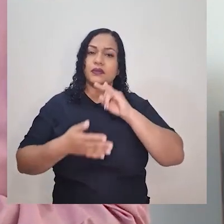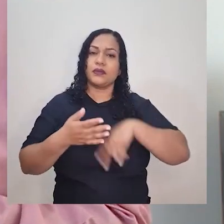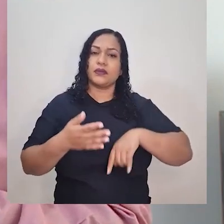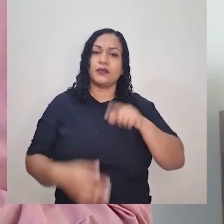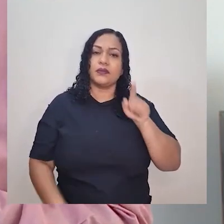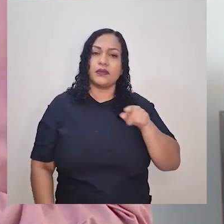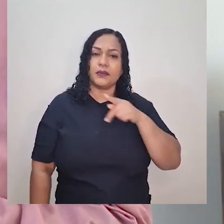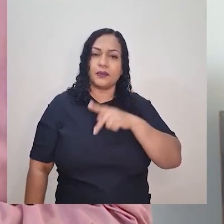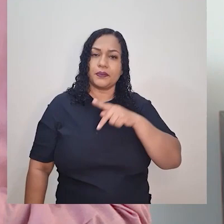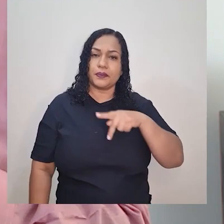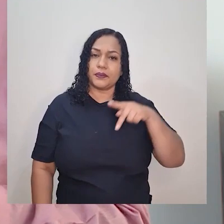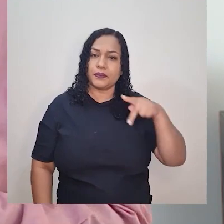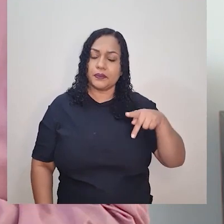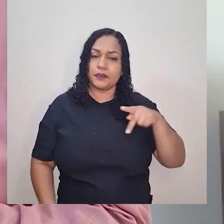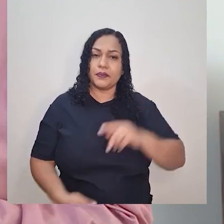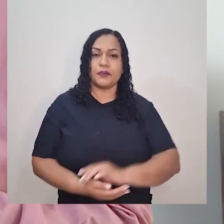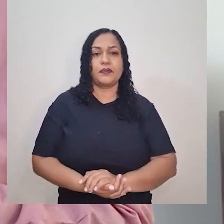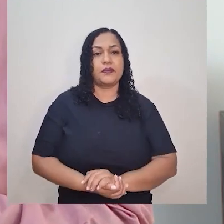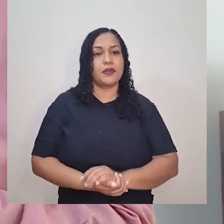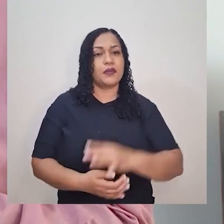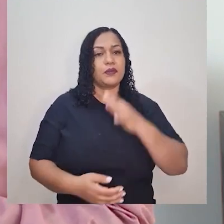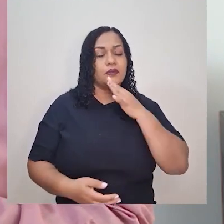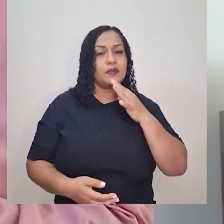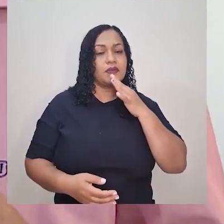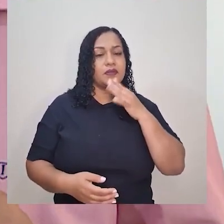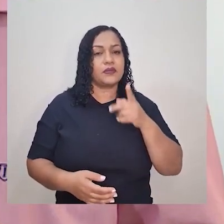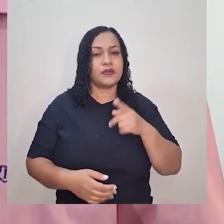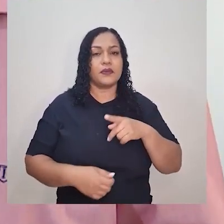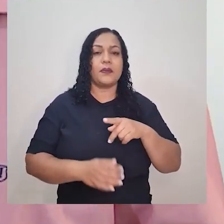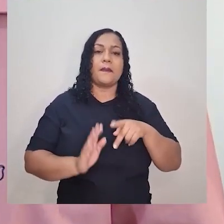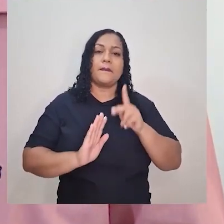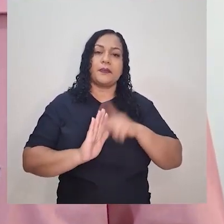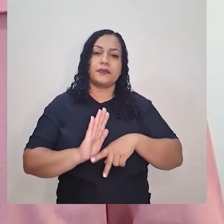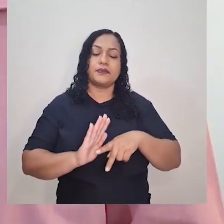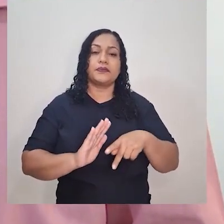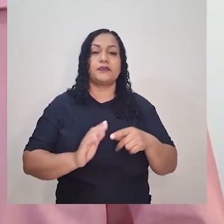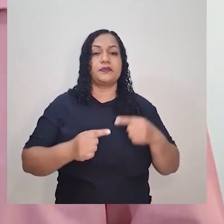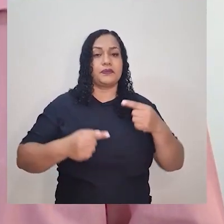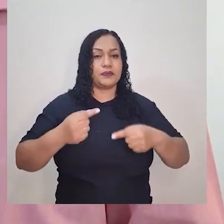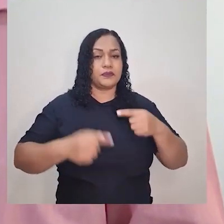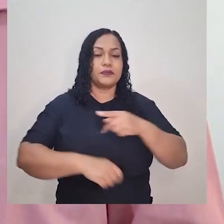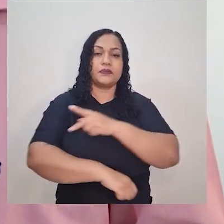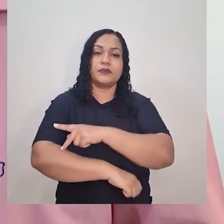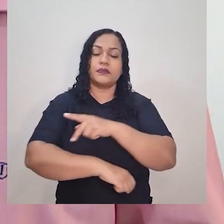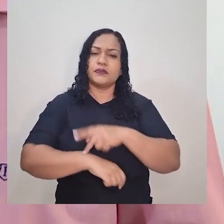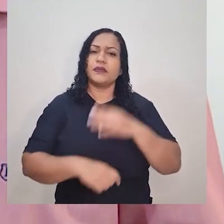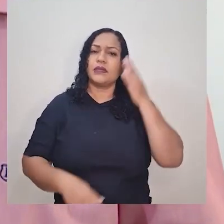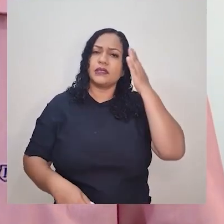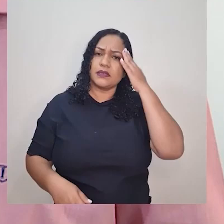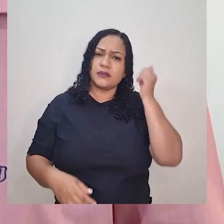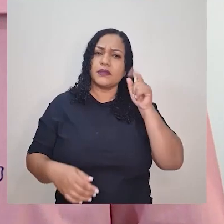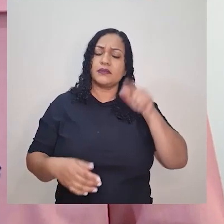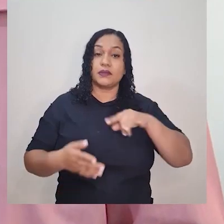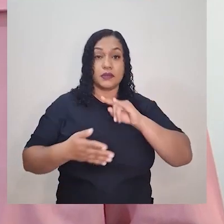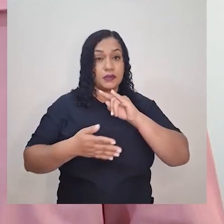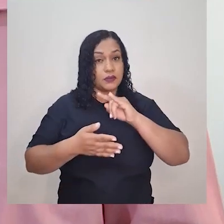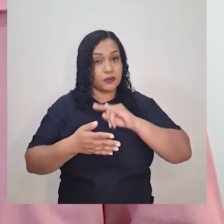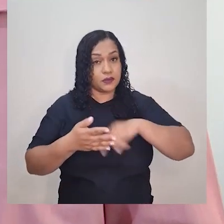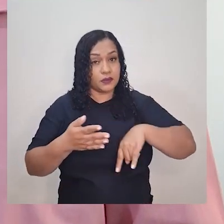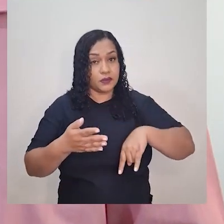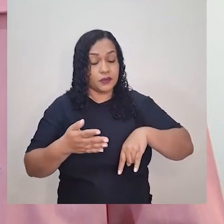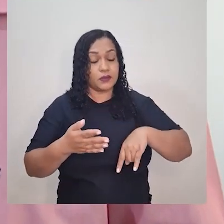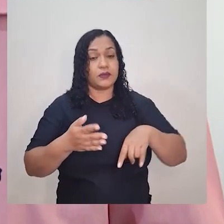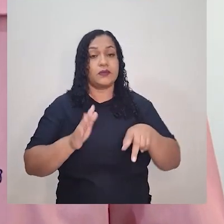Projeto Político-Pedagógico, conhecido como PPP. Sabemos que o PPP é um documento que garante autonomia para